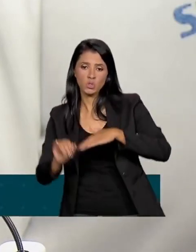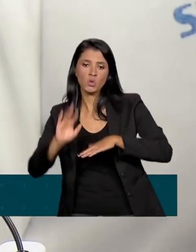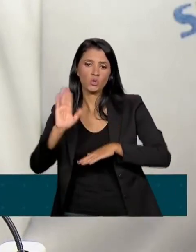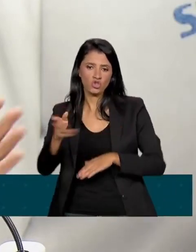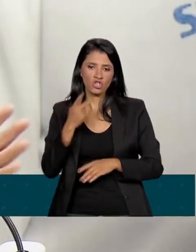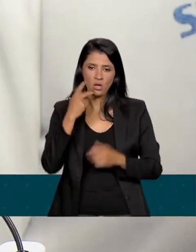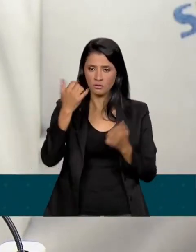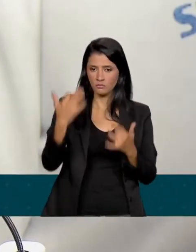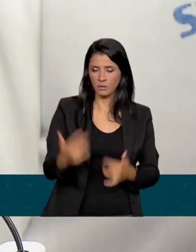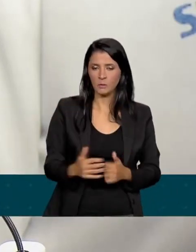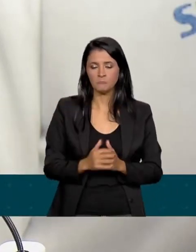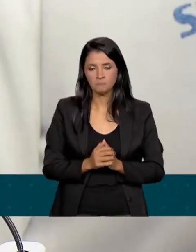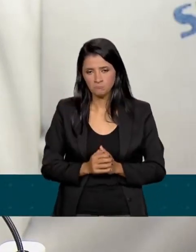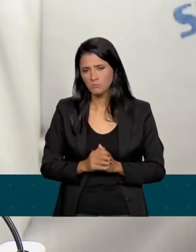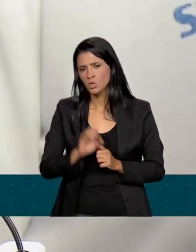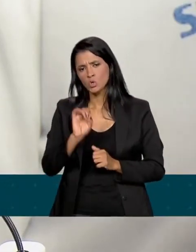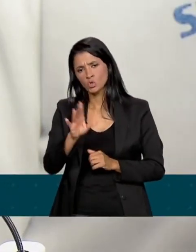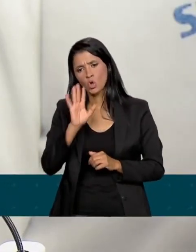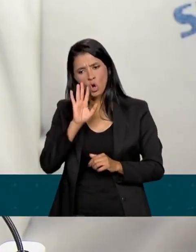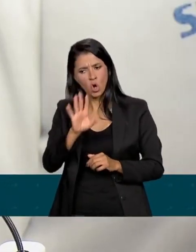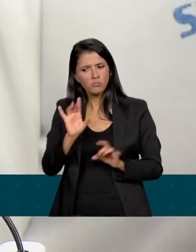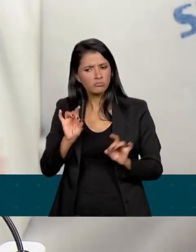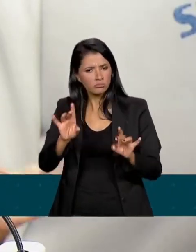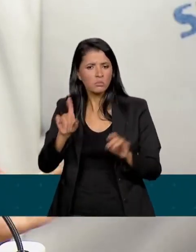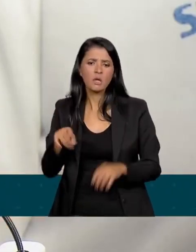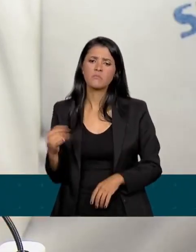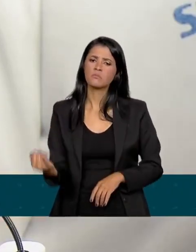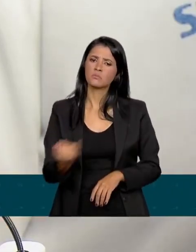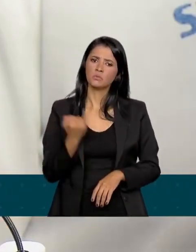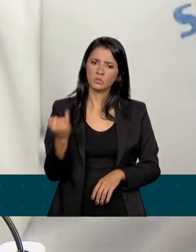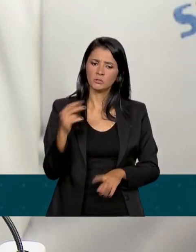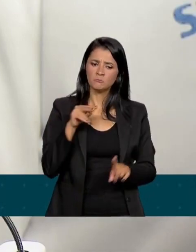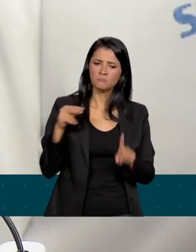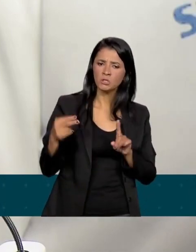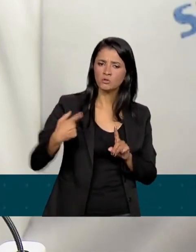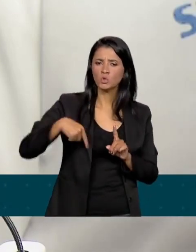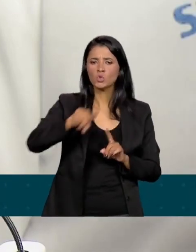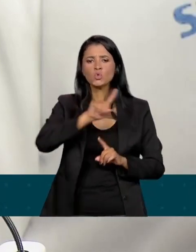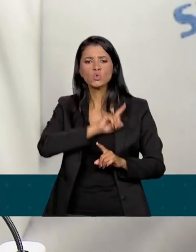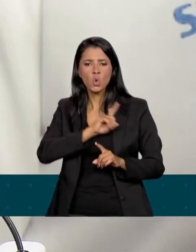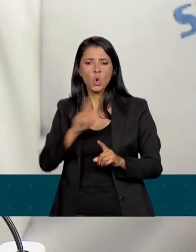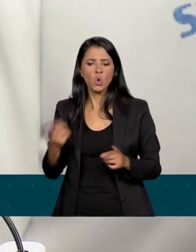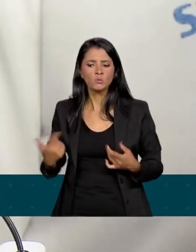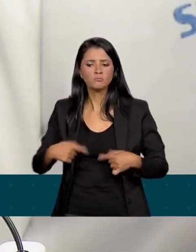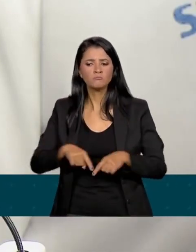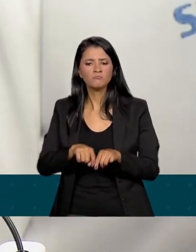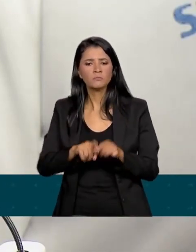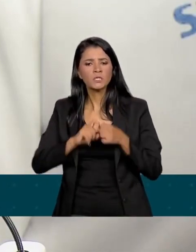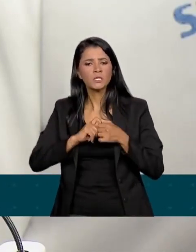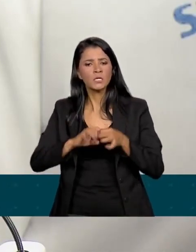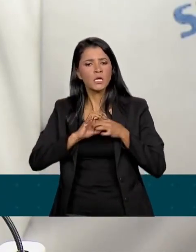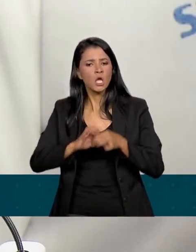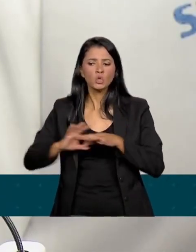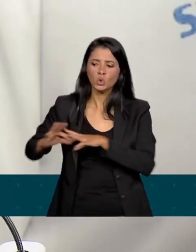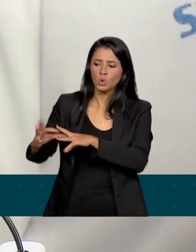mencionei, né? Então, é mais para frisar, né, a importância dessa visão integrada de todas essas